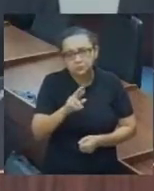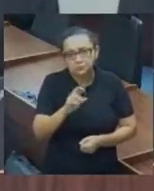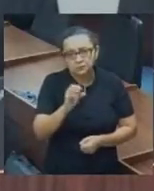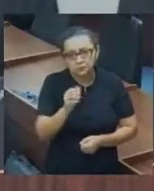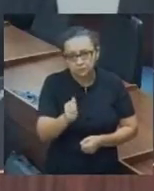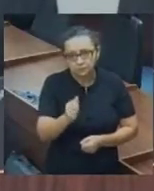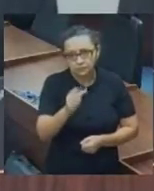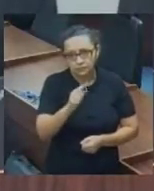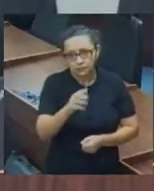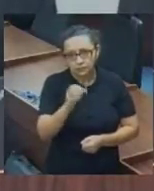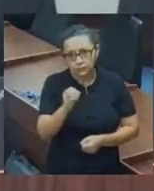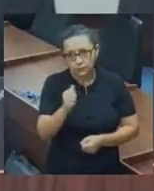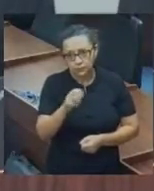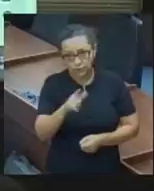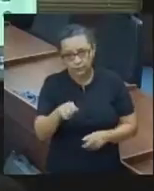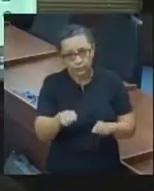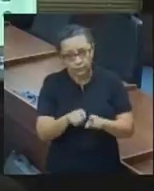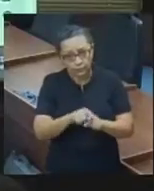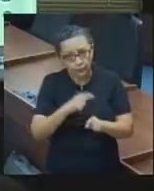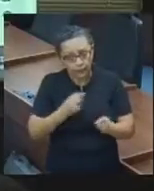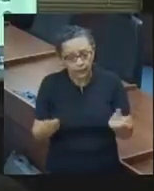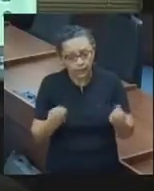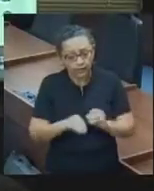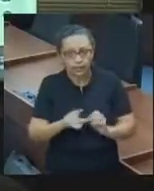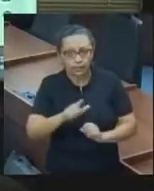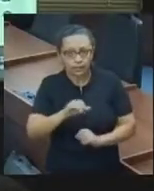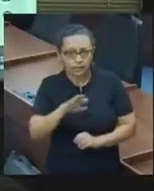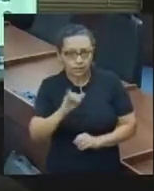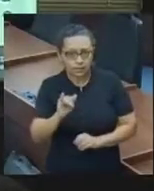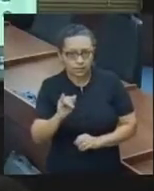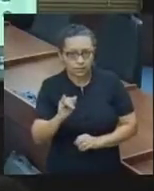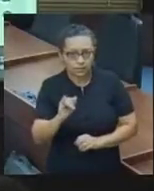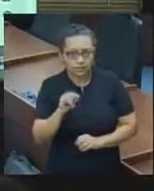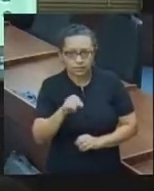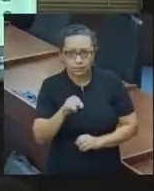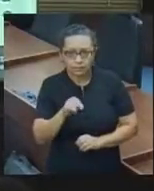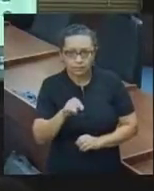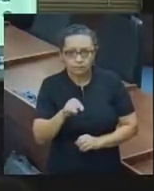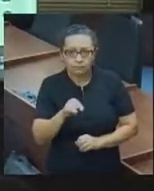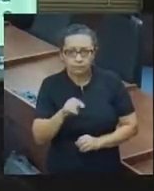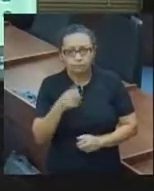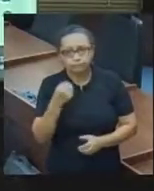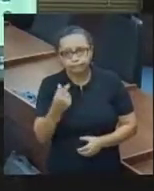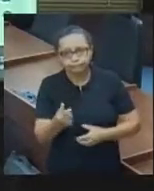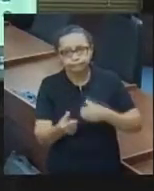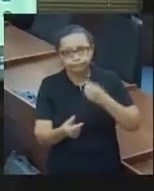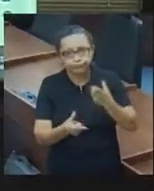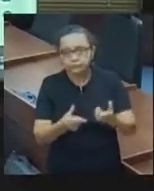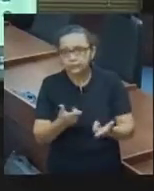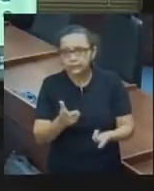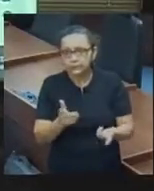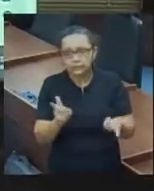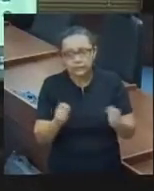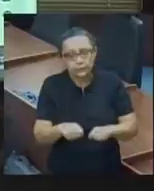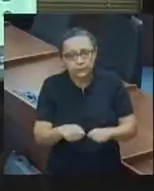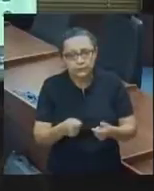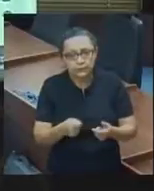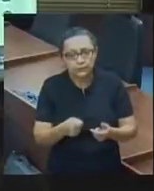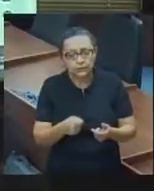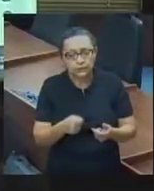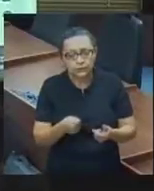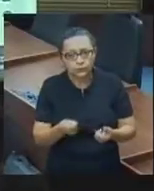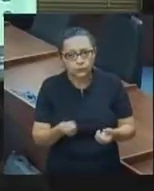ela está bem delimitada na lei que são aquelas situações que não acarreta em ônus desproporcional